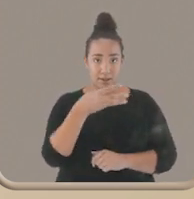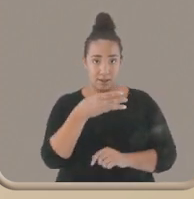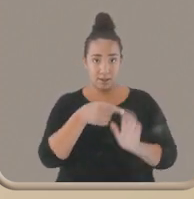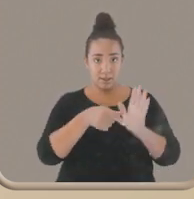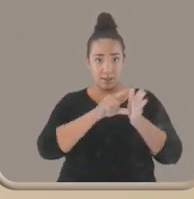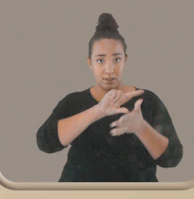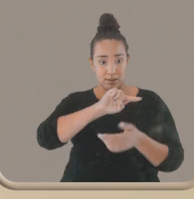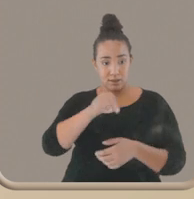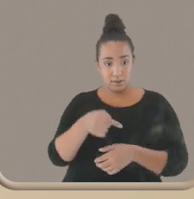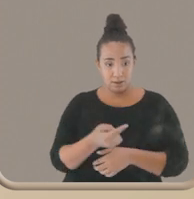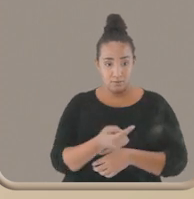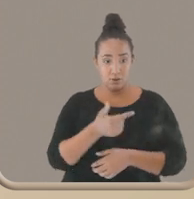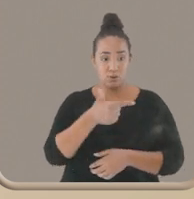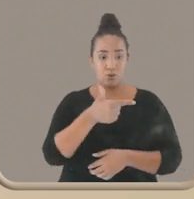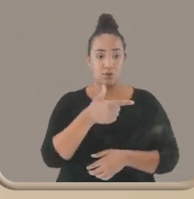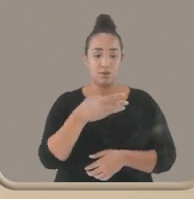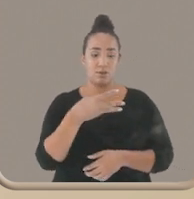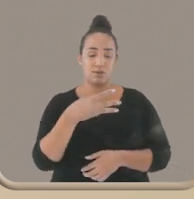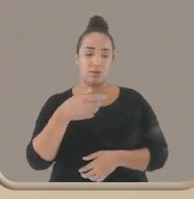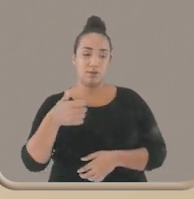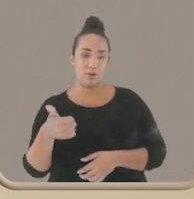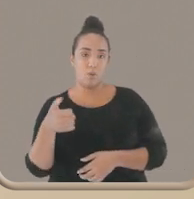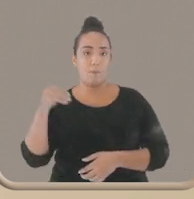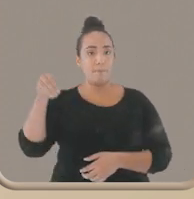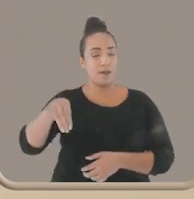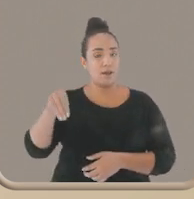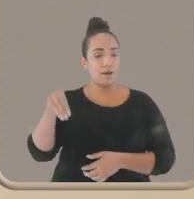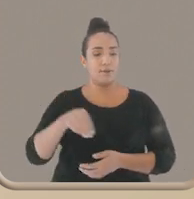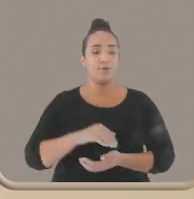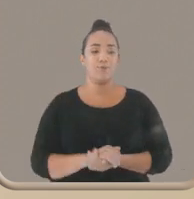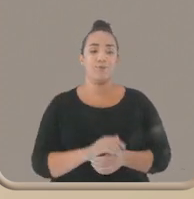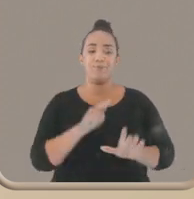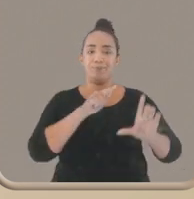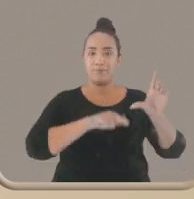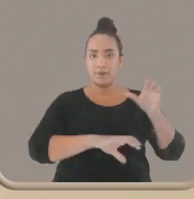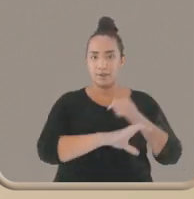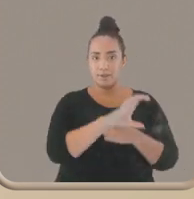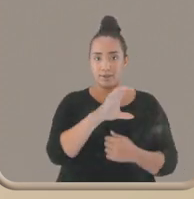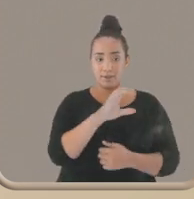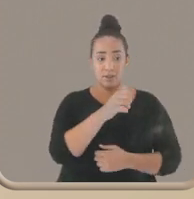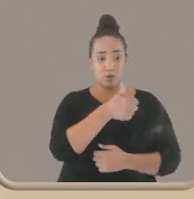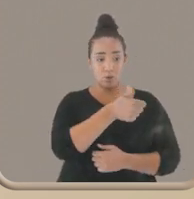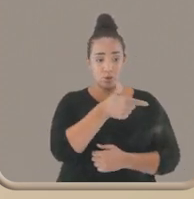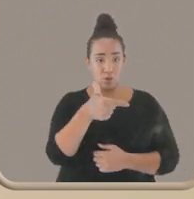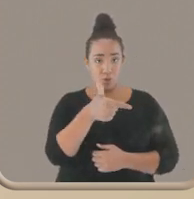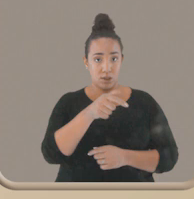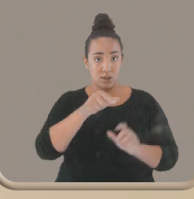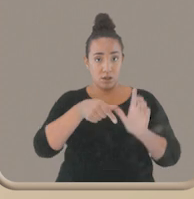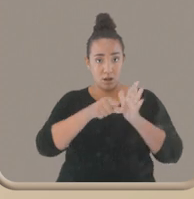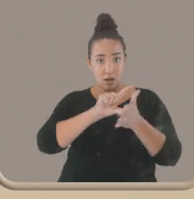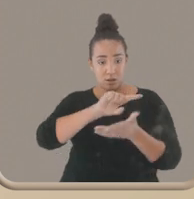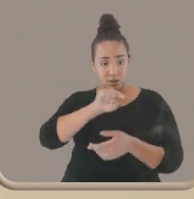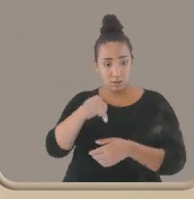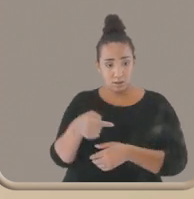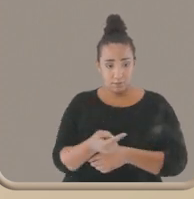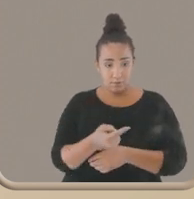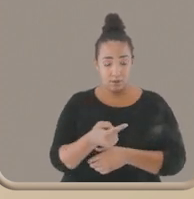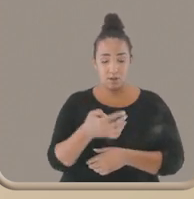e 231 milésimos. Letra C, 12 inteiros